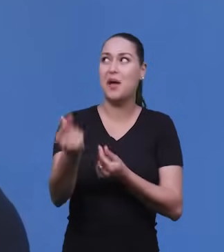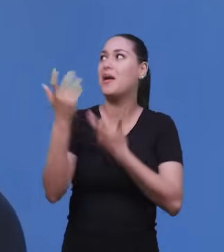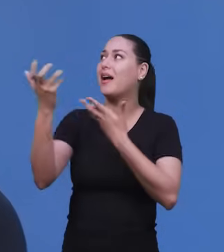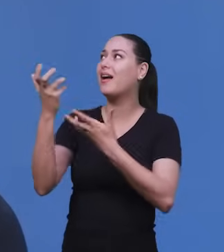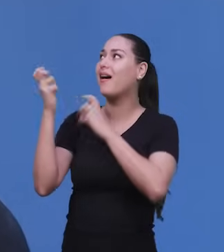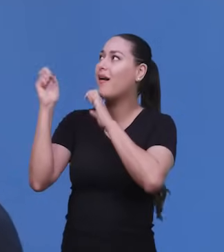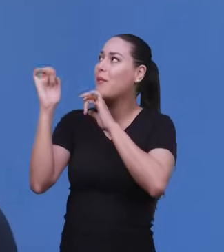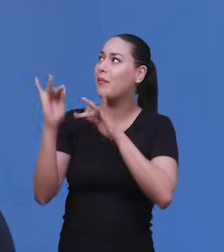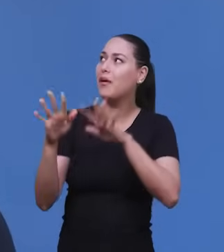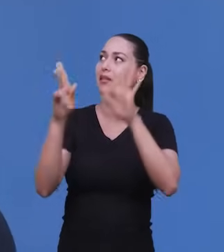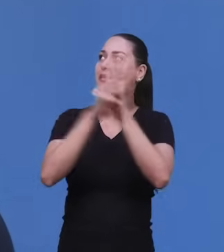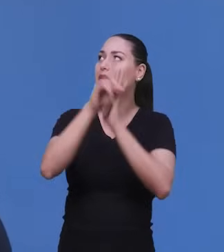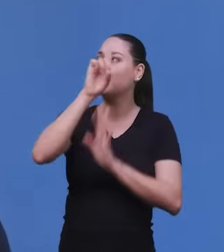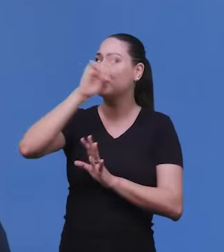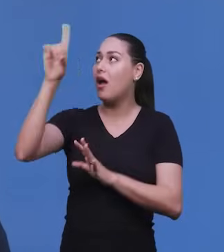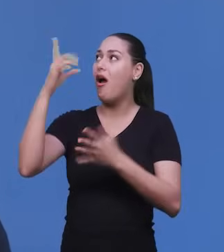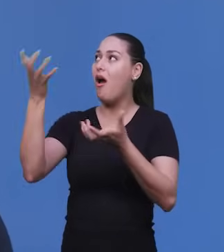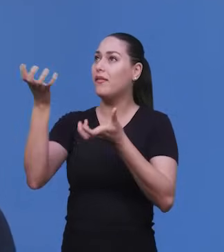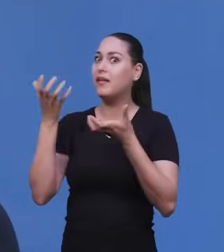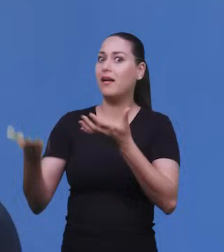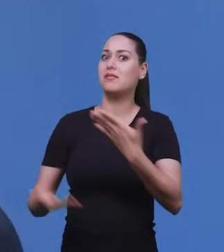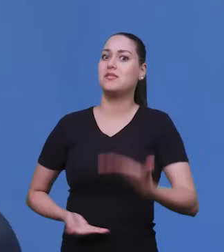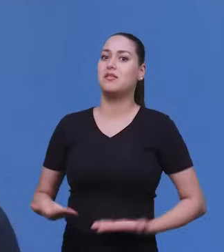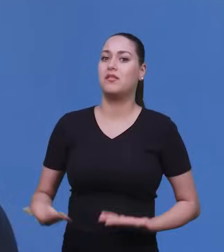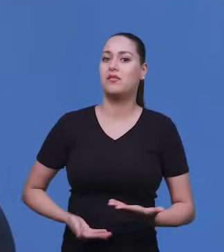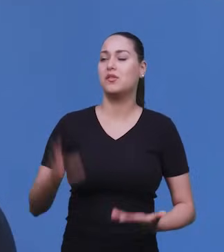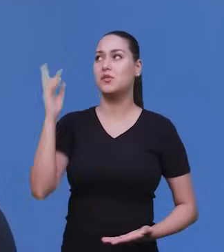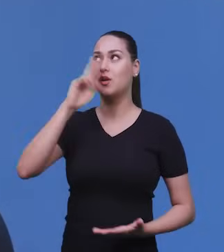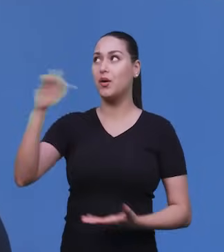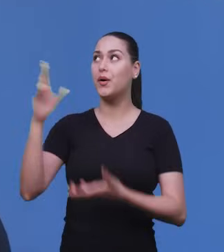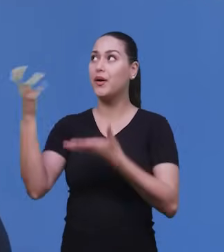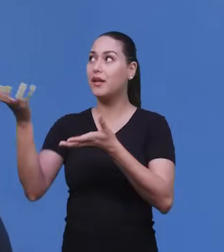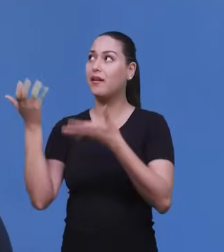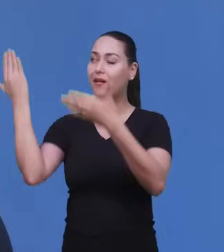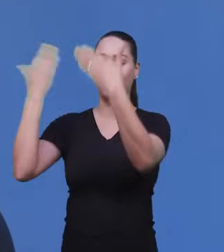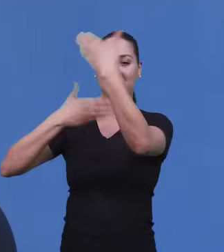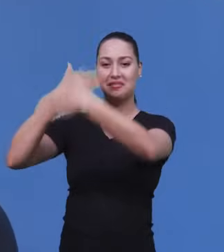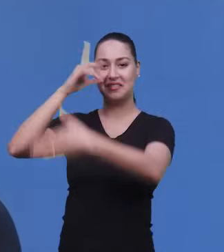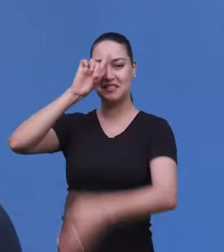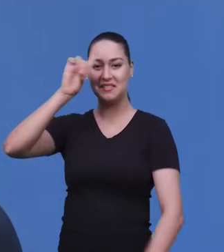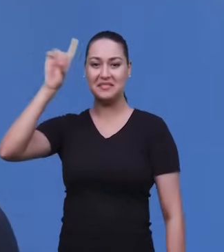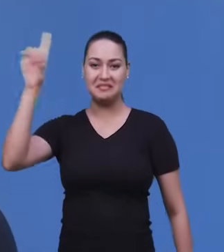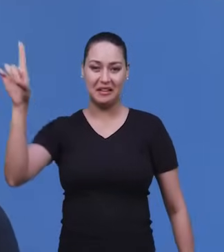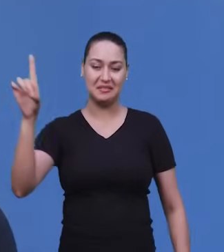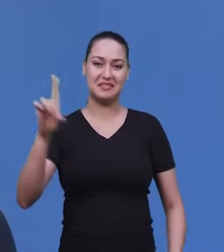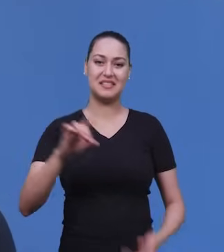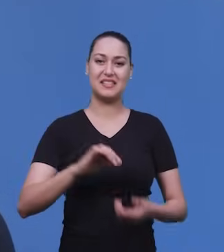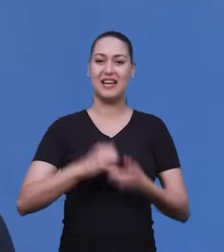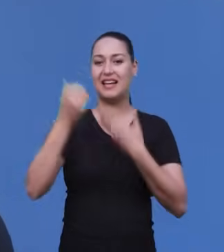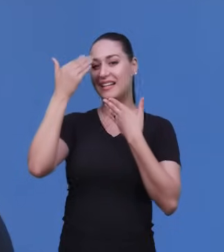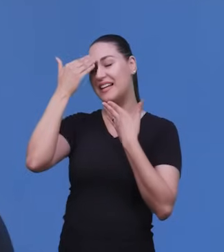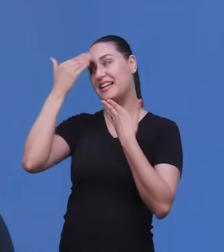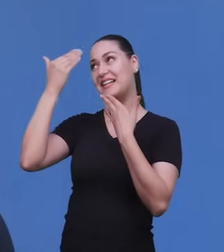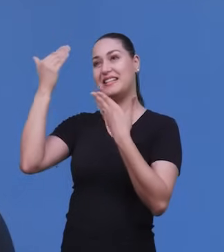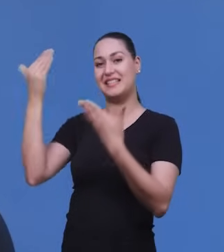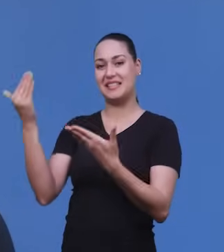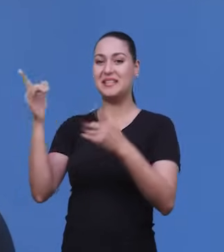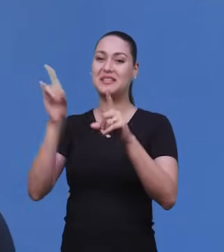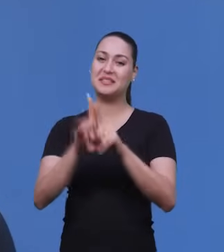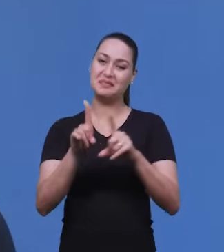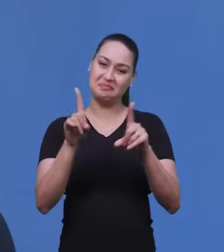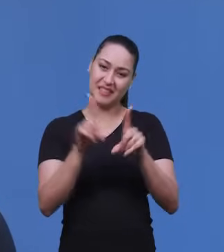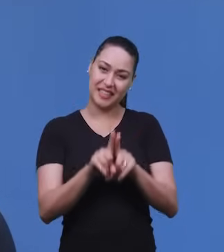eu quero servir ao Senhor, eu quero estar na presença de Deus. E agradeceu, né, através dos